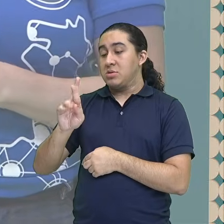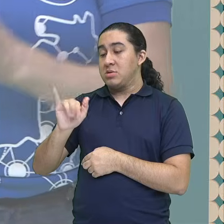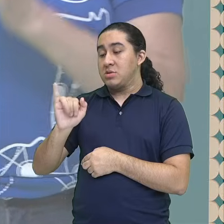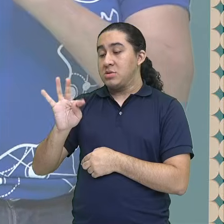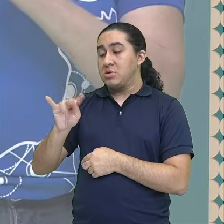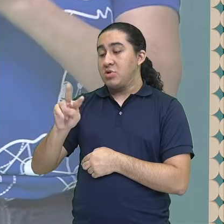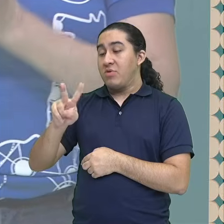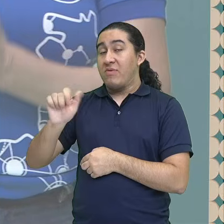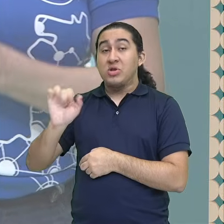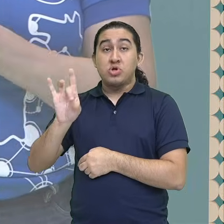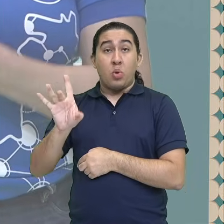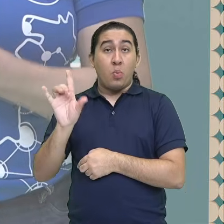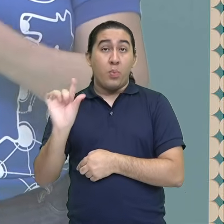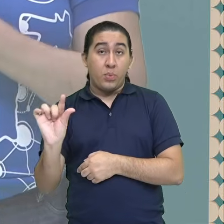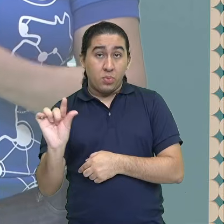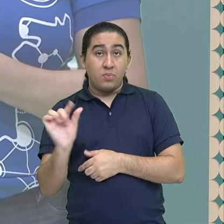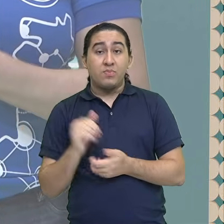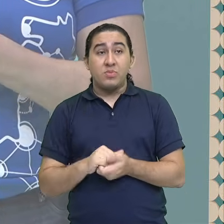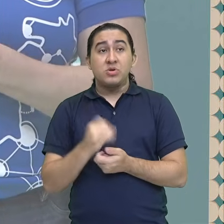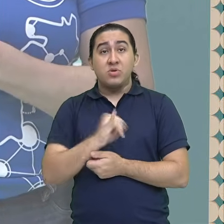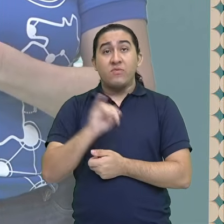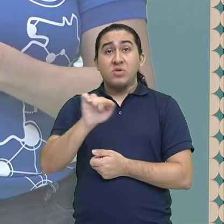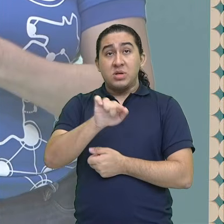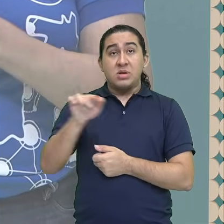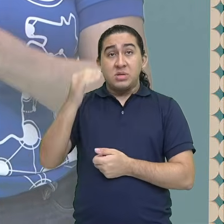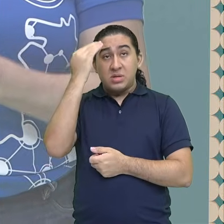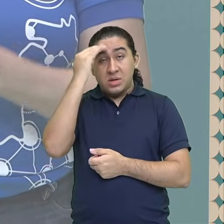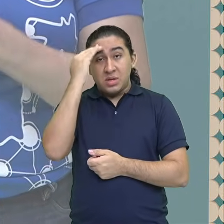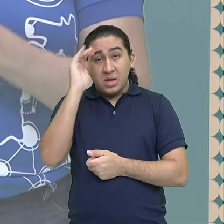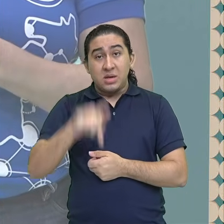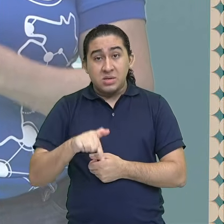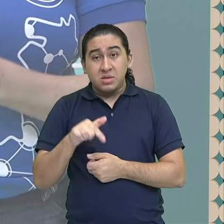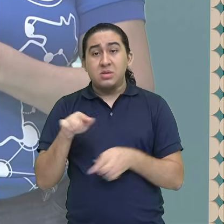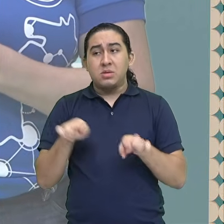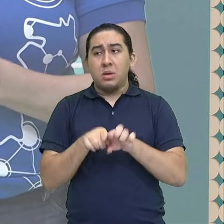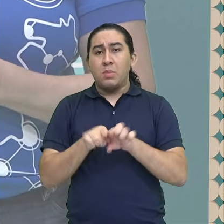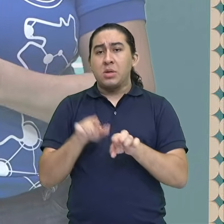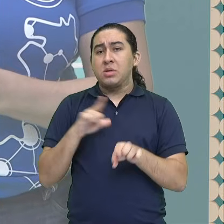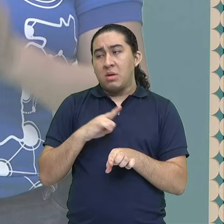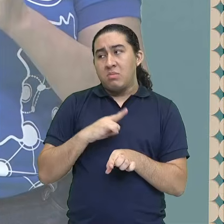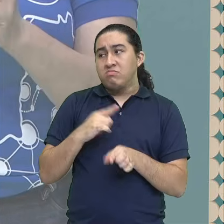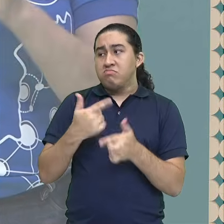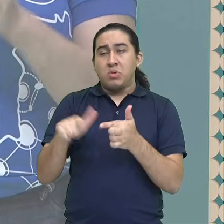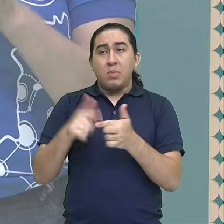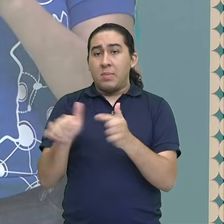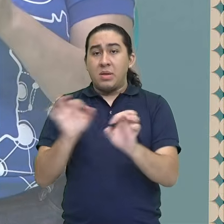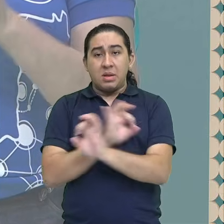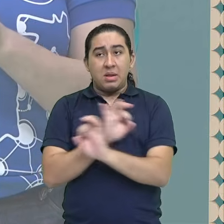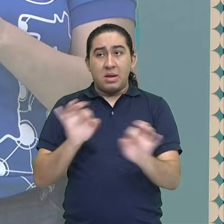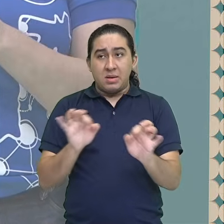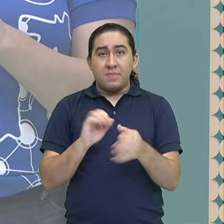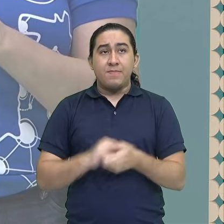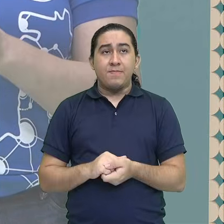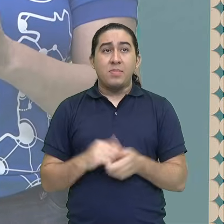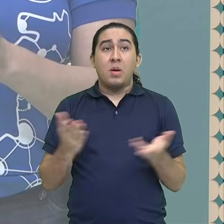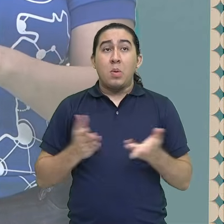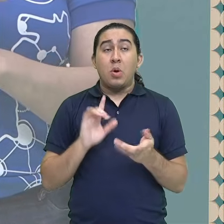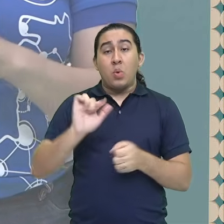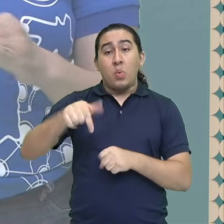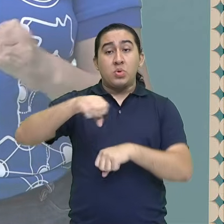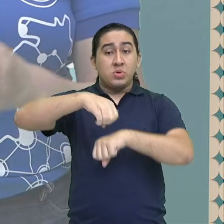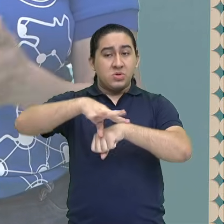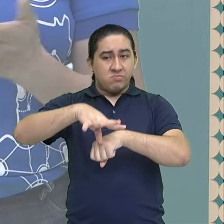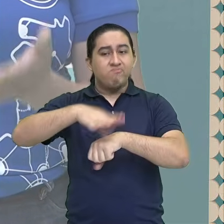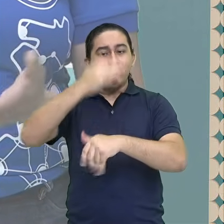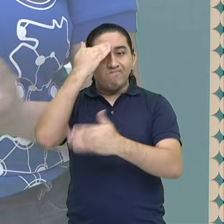parte. Aí, se vocês entenderem isso, com certeza não irão ter problema. E eu vou dar mais outra dica, que eu